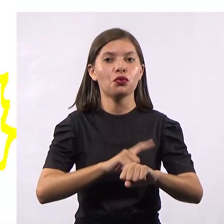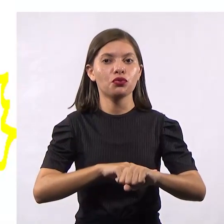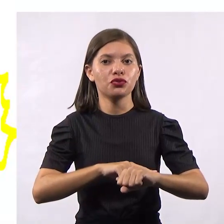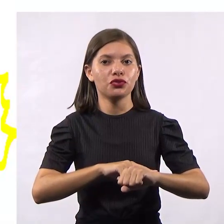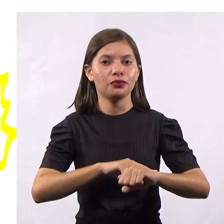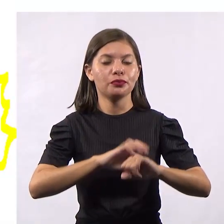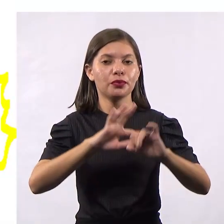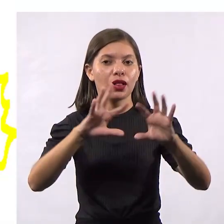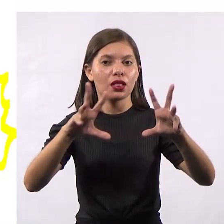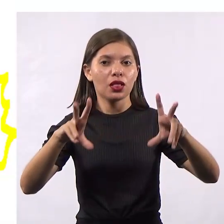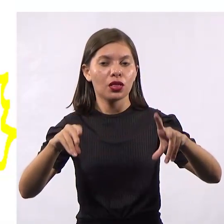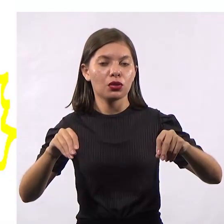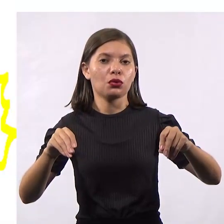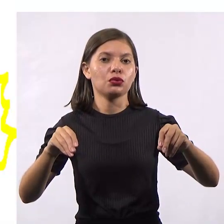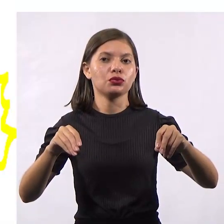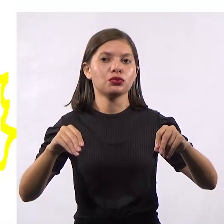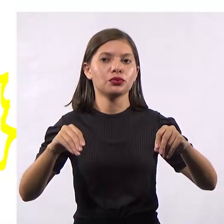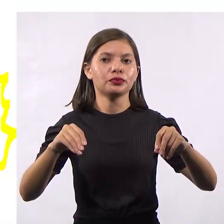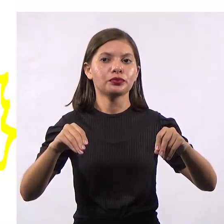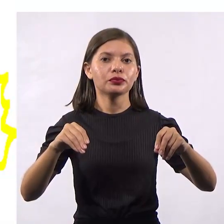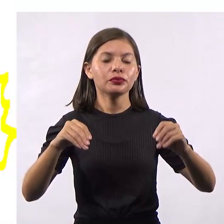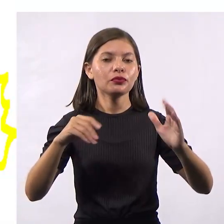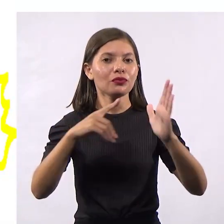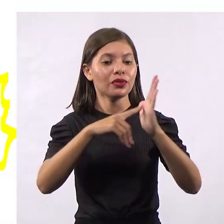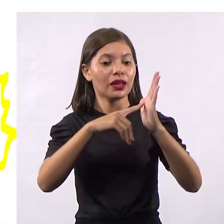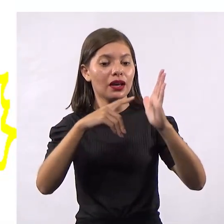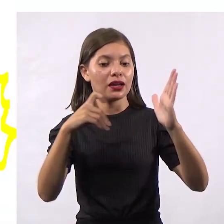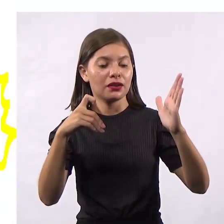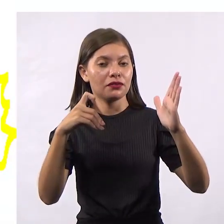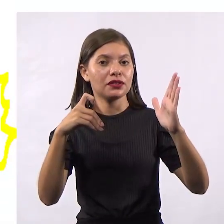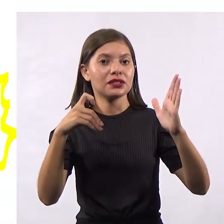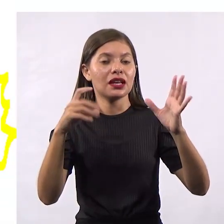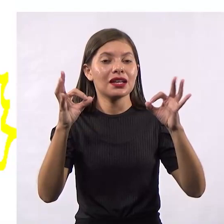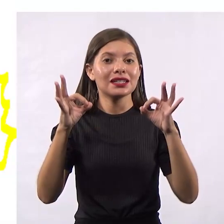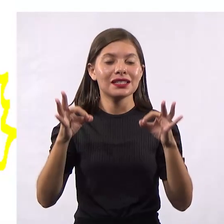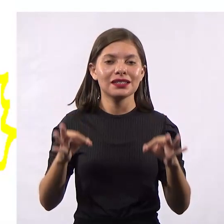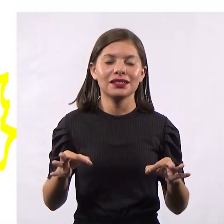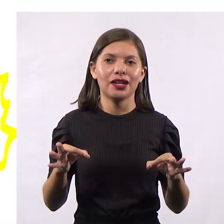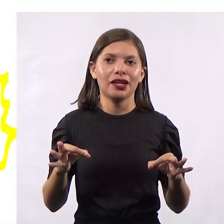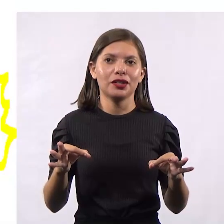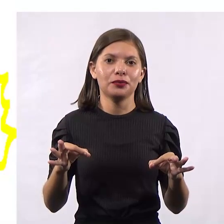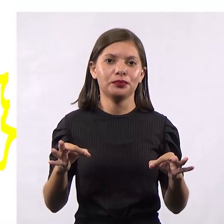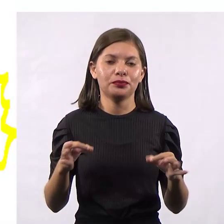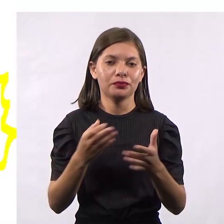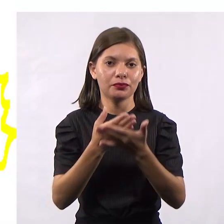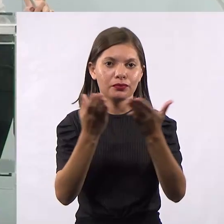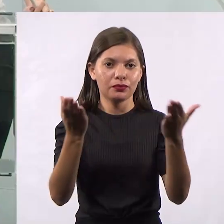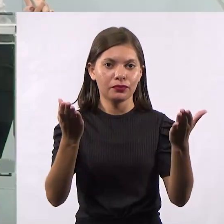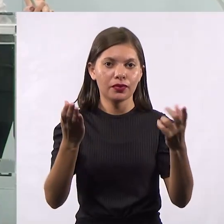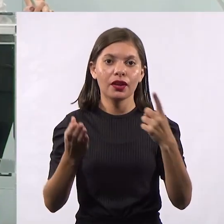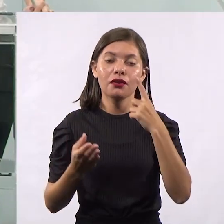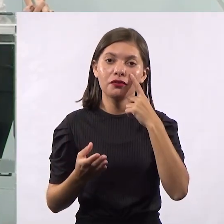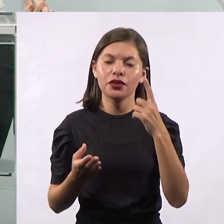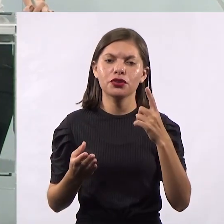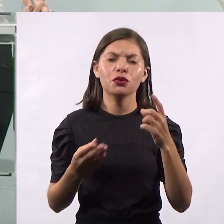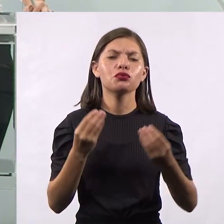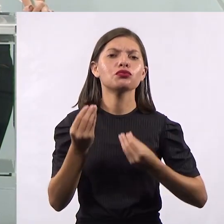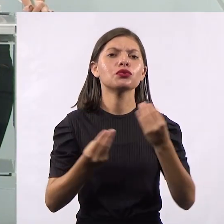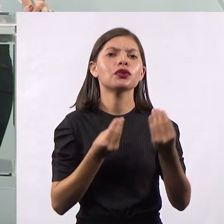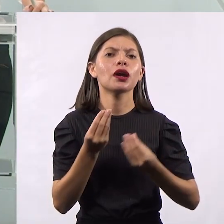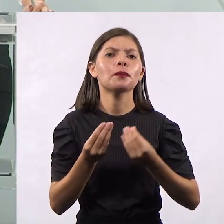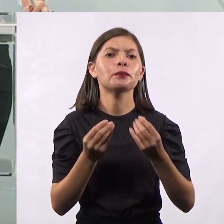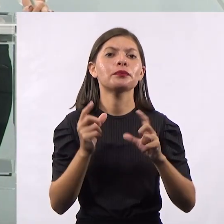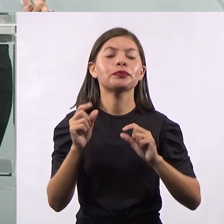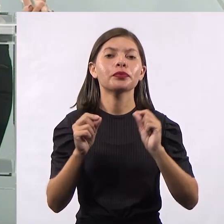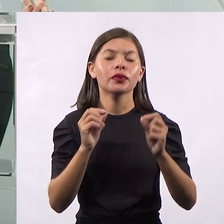para todos, com cortesia na sua prestação e tarifas módicas. Vejam vocês. O